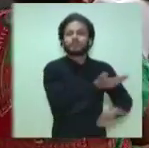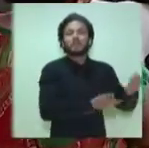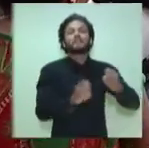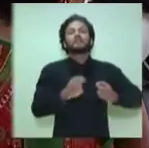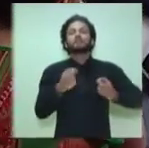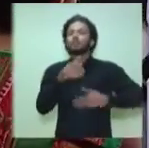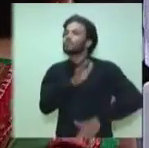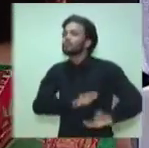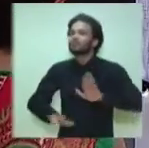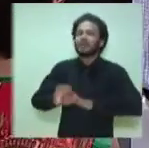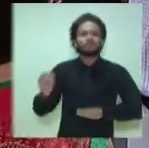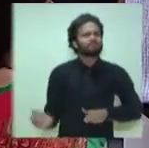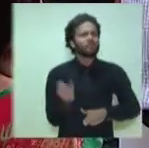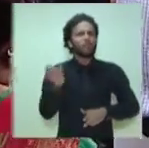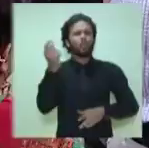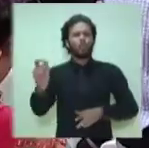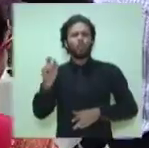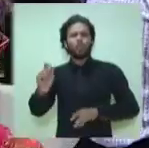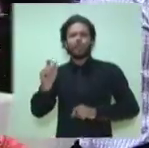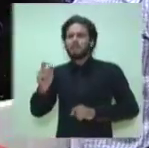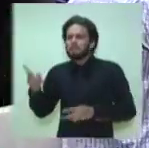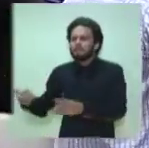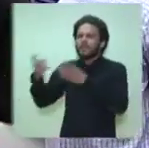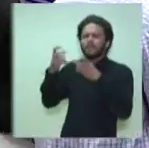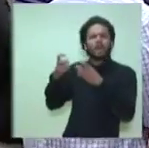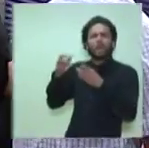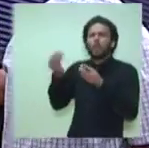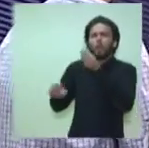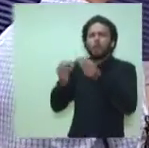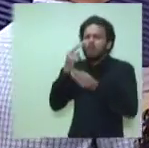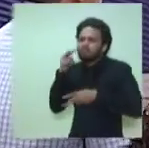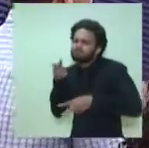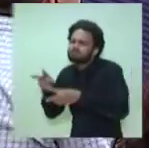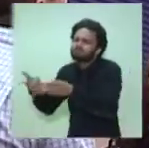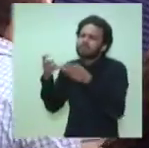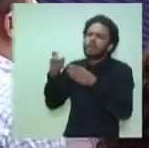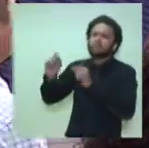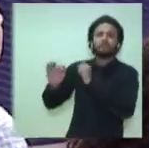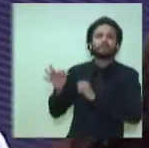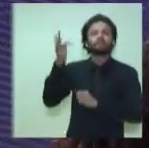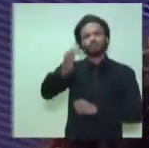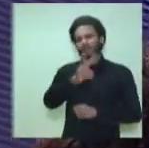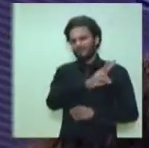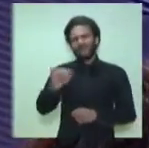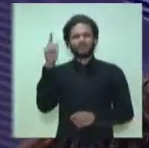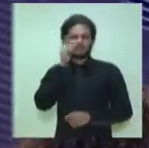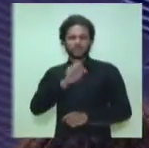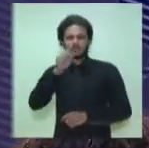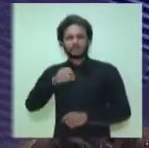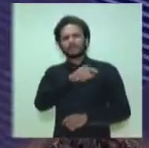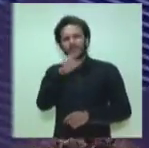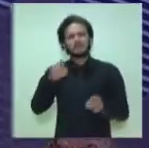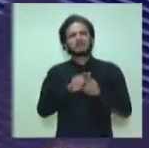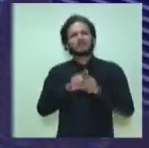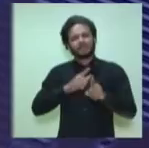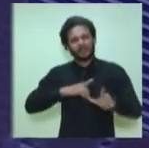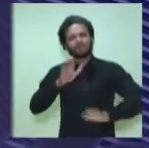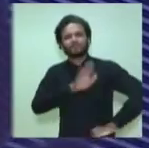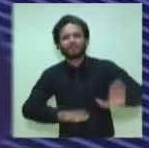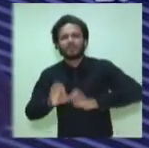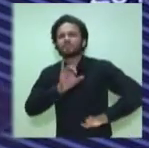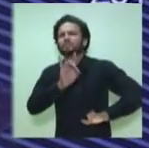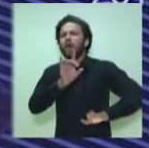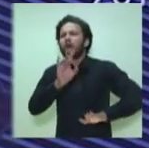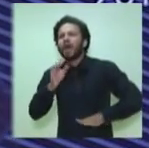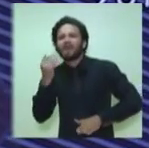cuidado importante de concepção, de visão, de como a gente enxerga essa coisa para o futuro. Eu tenho certeza que você tem esse cuidado e apenas